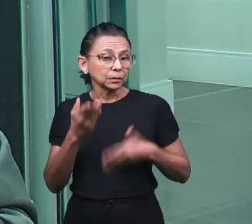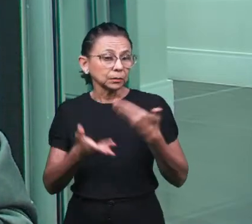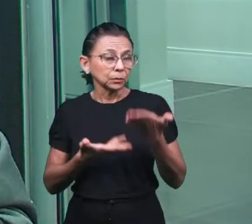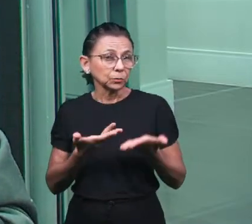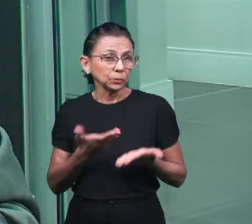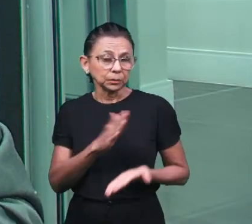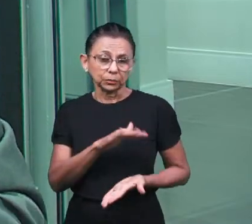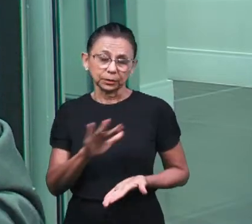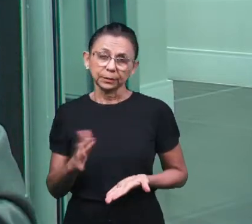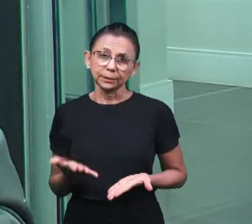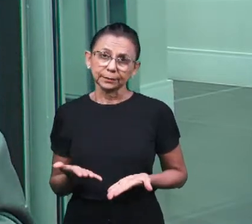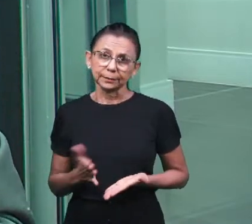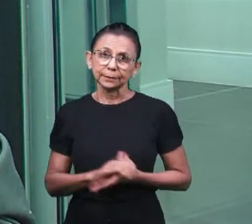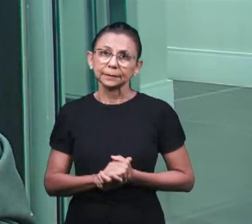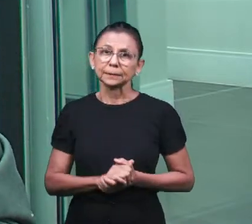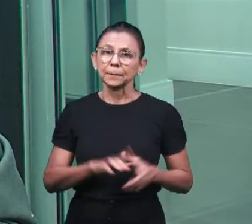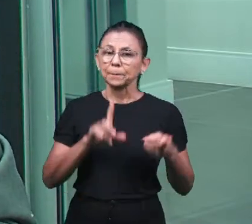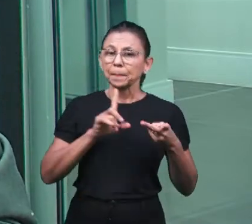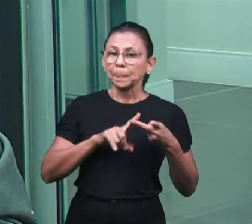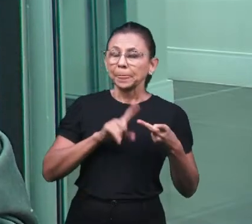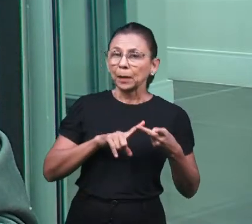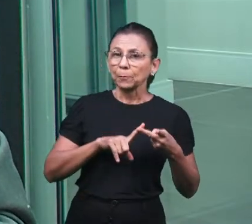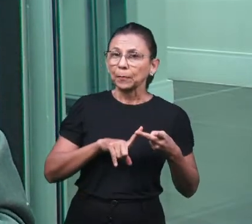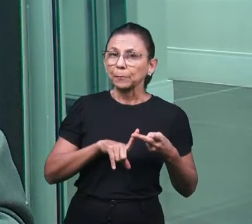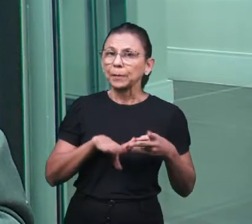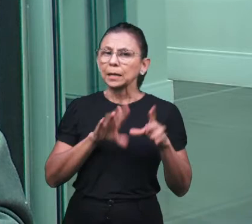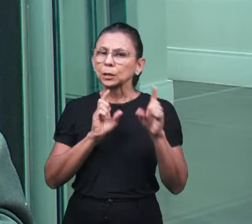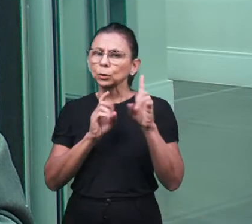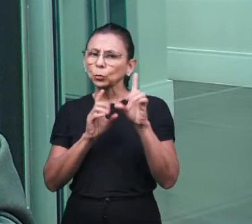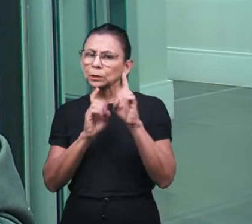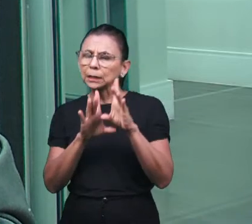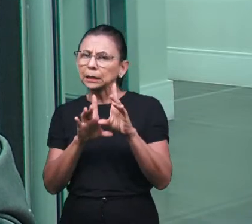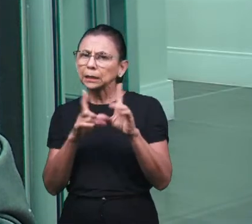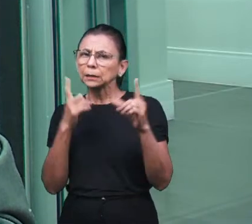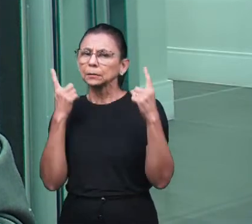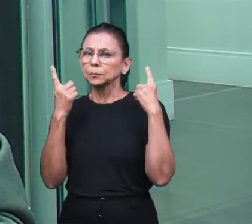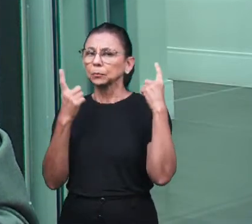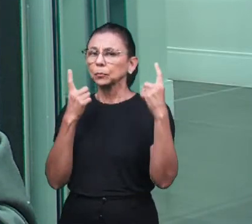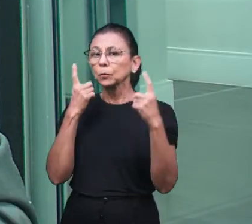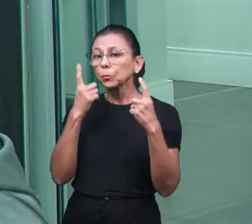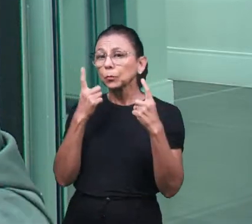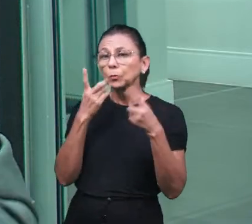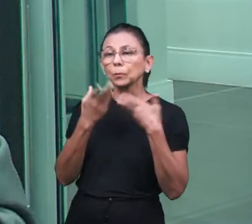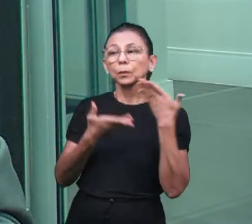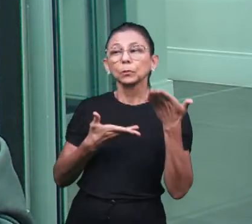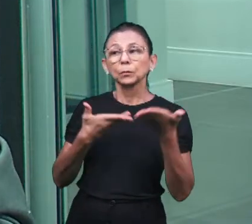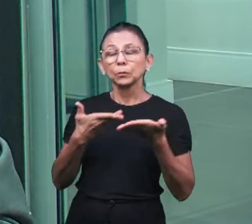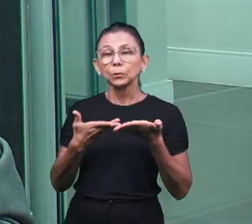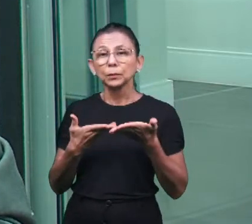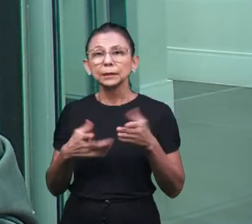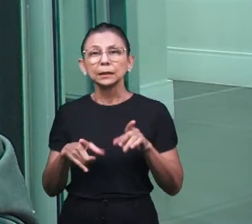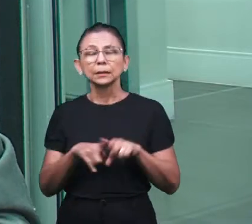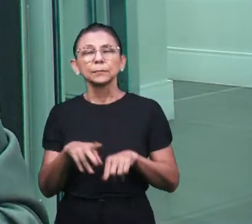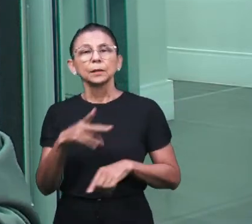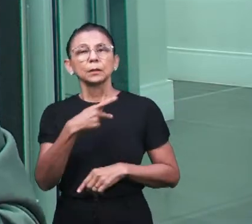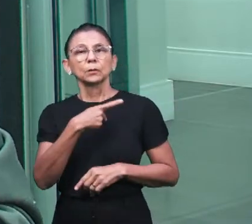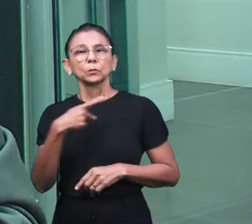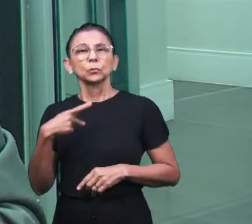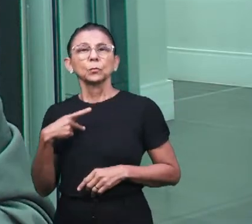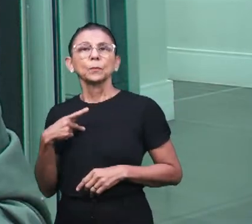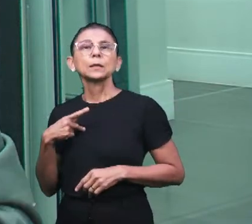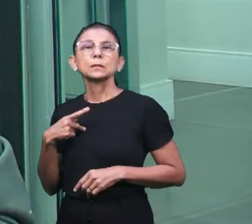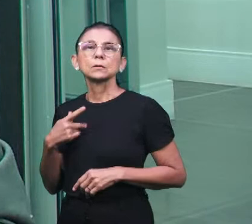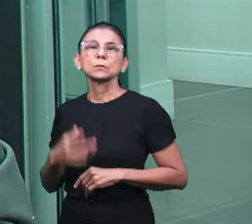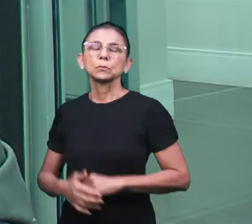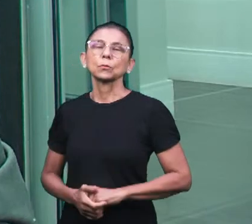grupo de senhoras. Elas zelam pela doutrina. O pastor, eu sempre quando assumo a igreja, a primeira reunião que eu